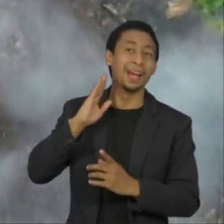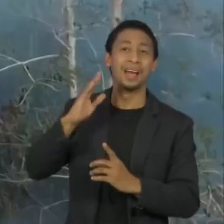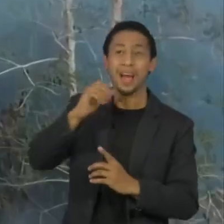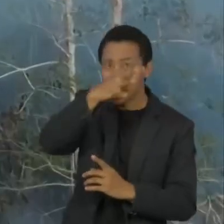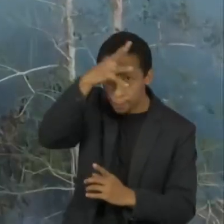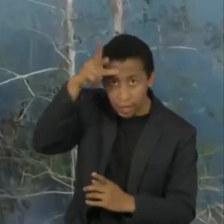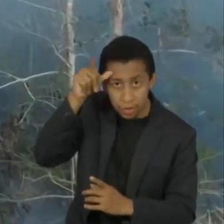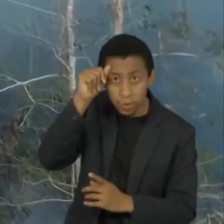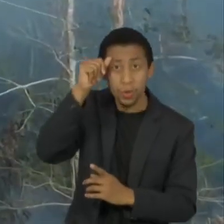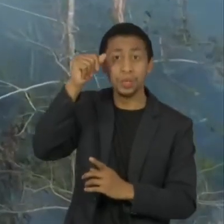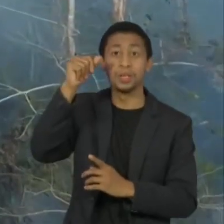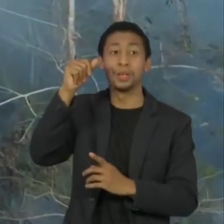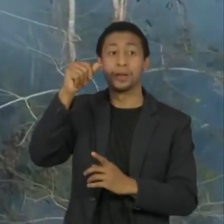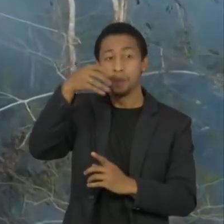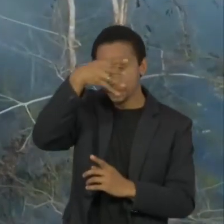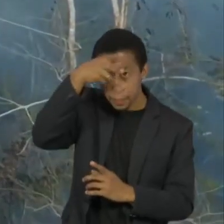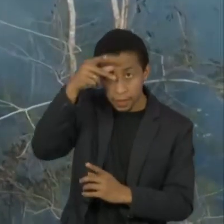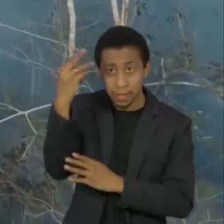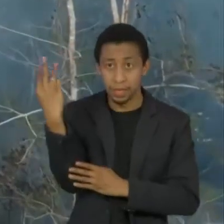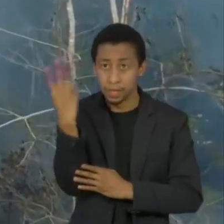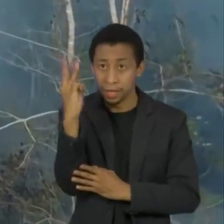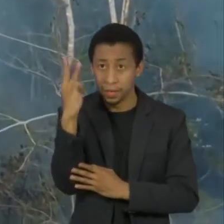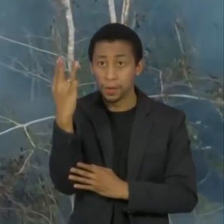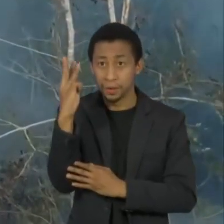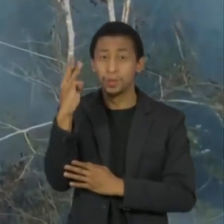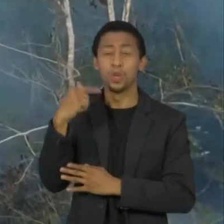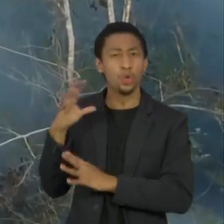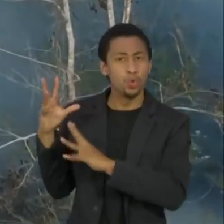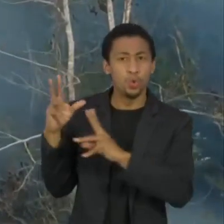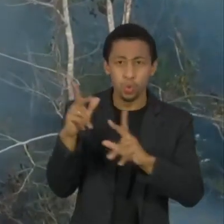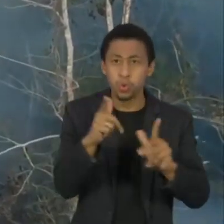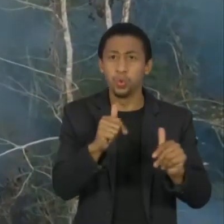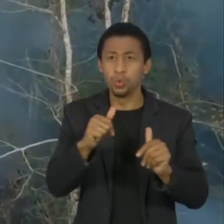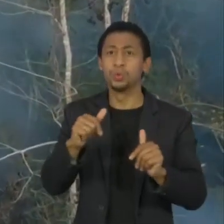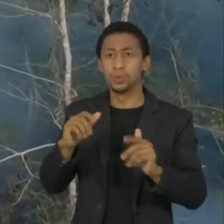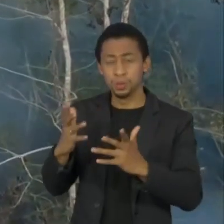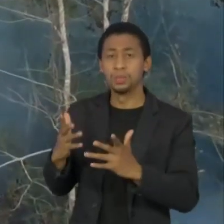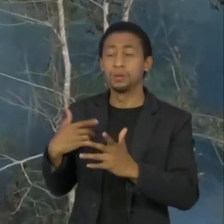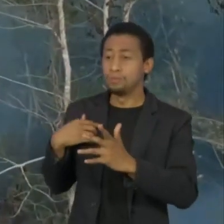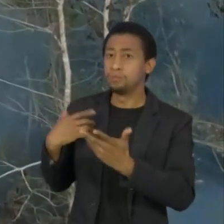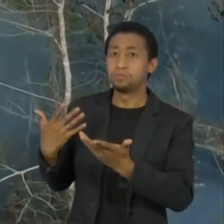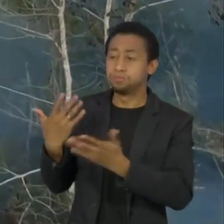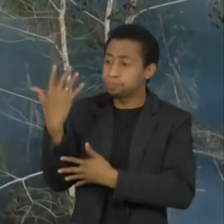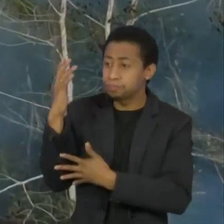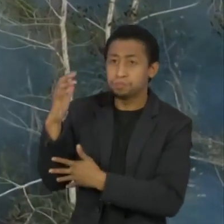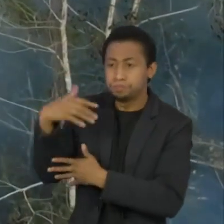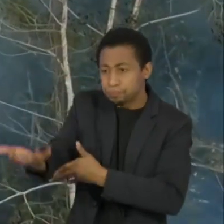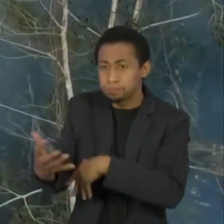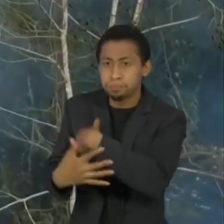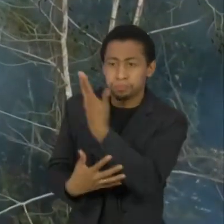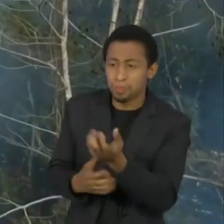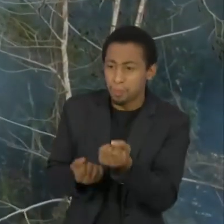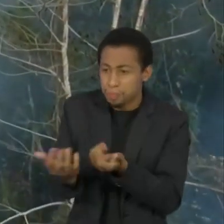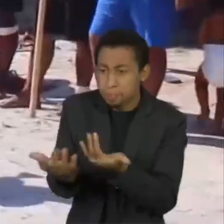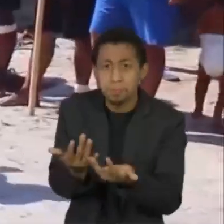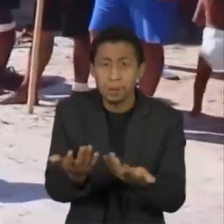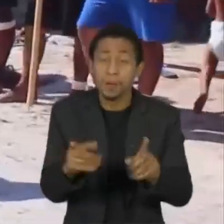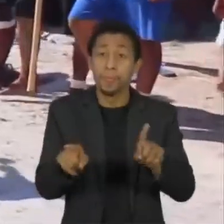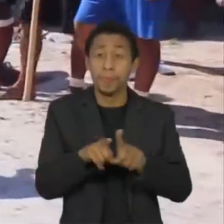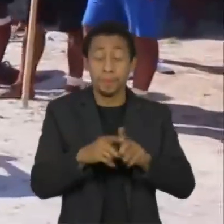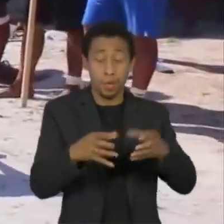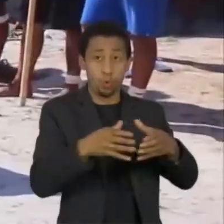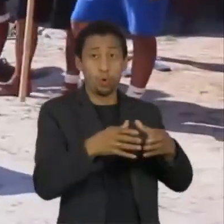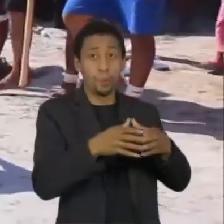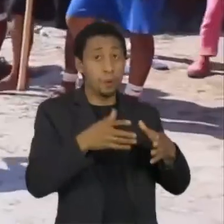Mato Grosso, com 75% dos crimes. O mais alarmante, segundo a ONG Global Witness, é o caso dos indígenas. No